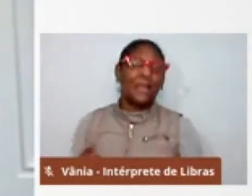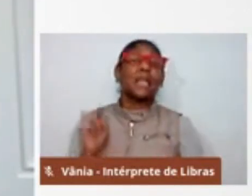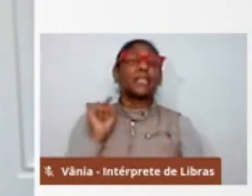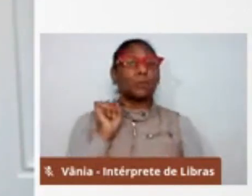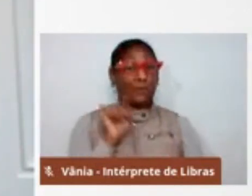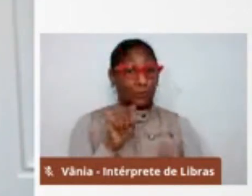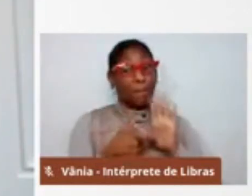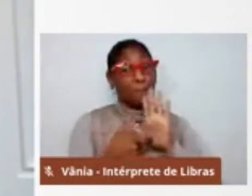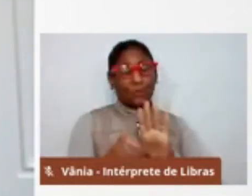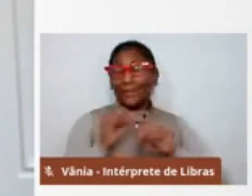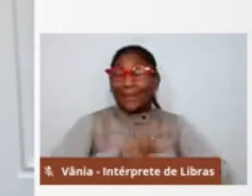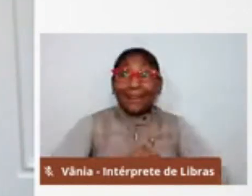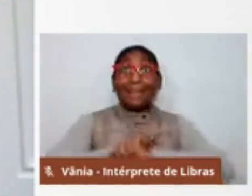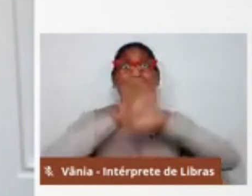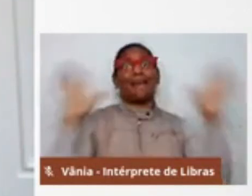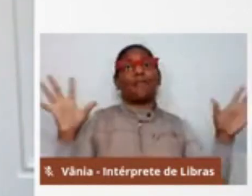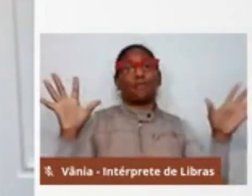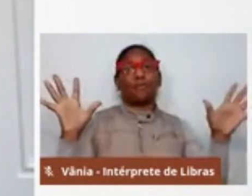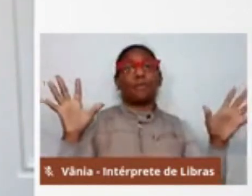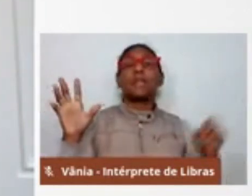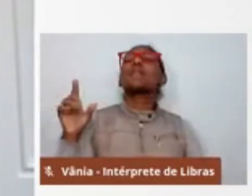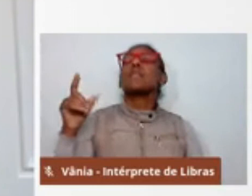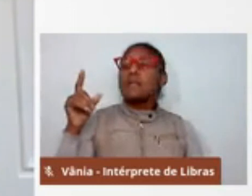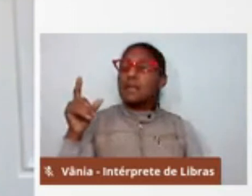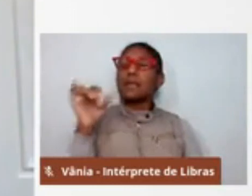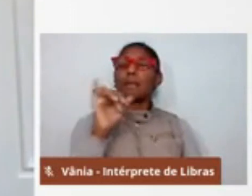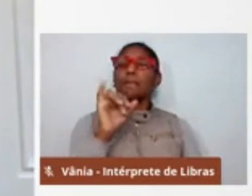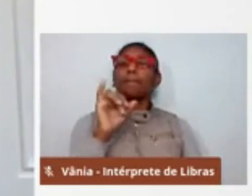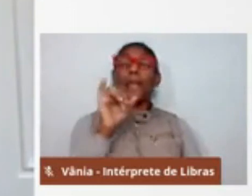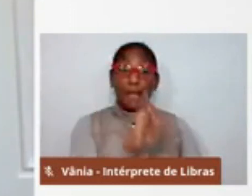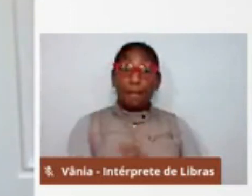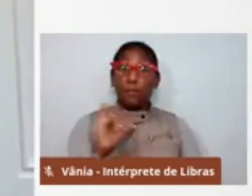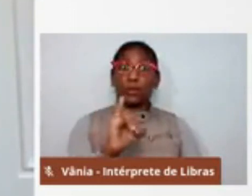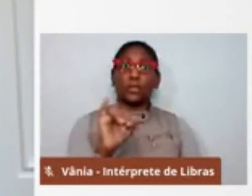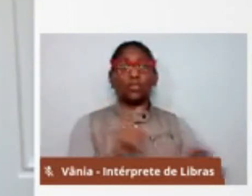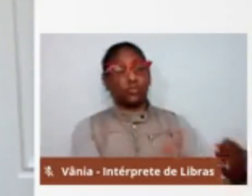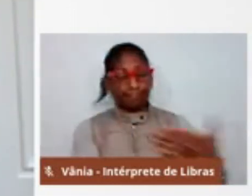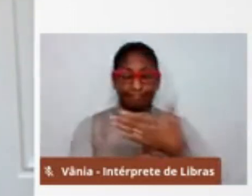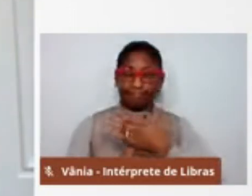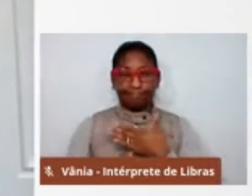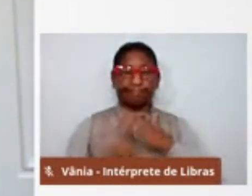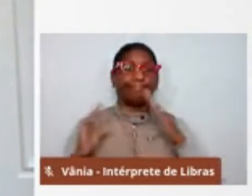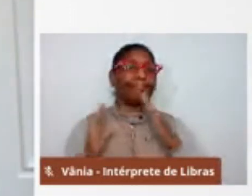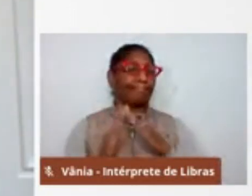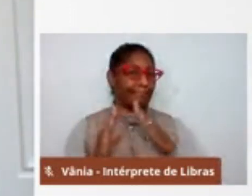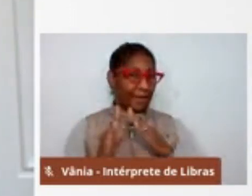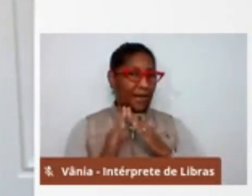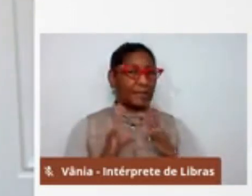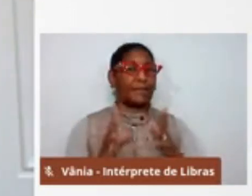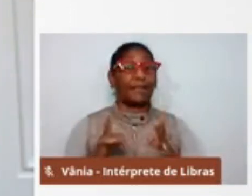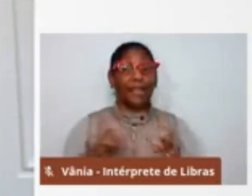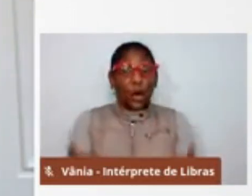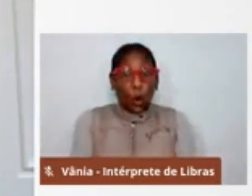nós que o distanciamento tem nos ajudado até aqui a conseguirmos manter sob controle,